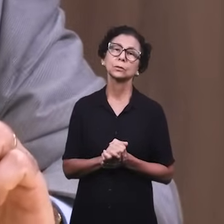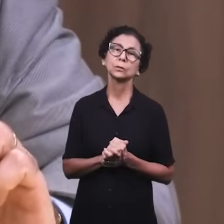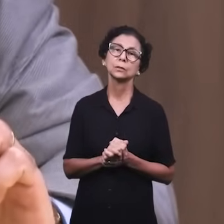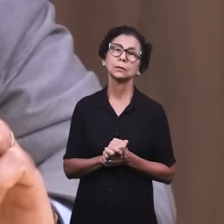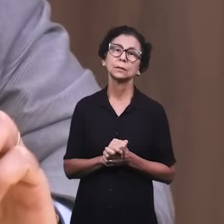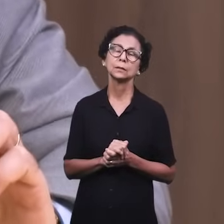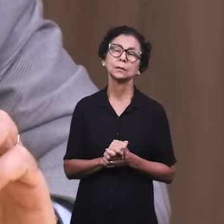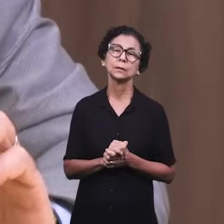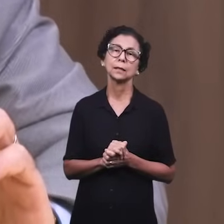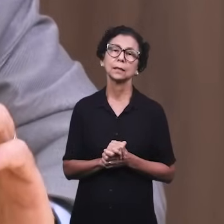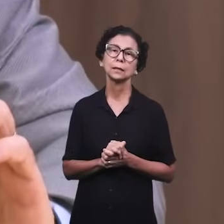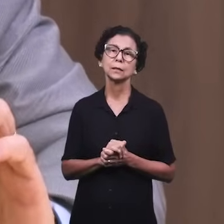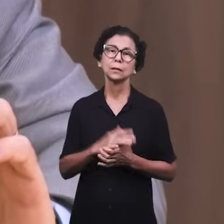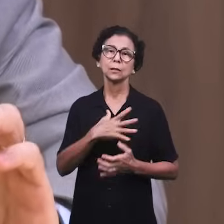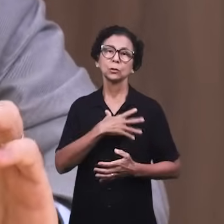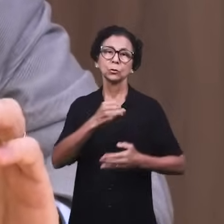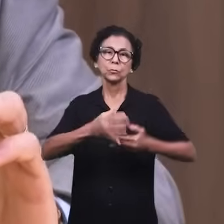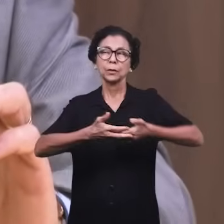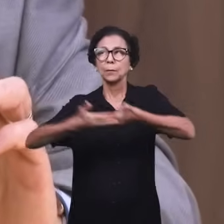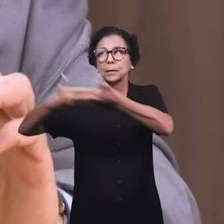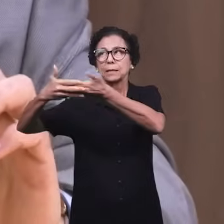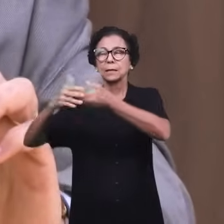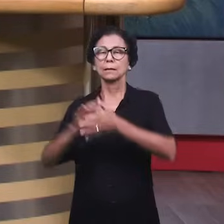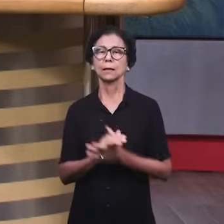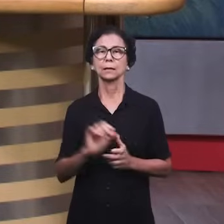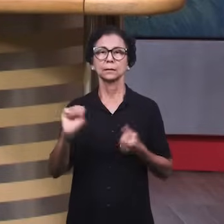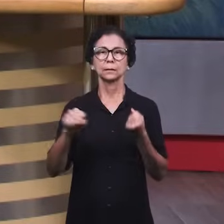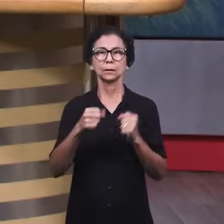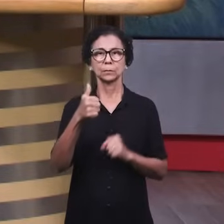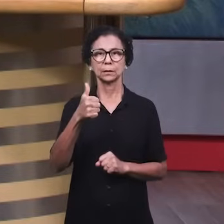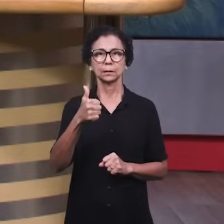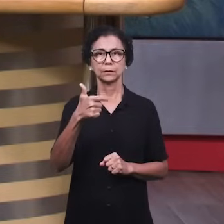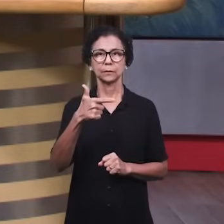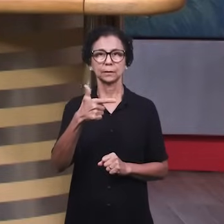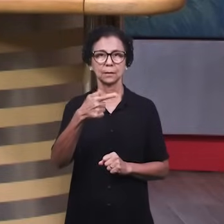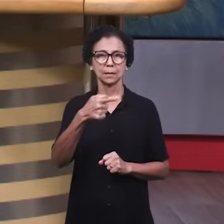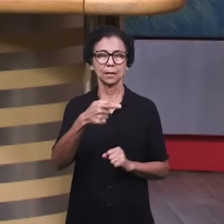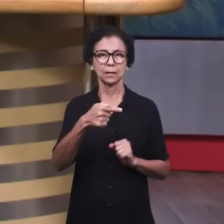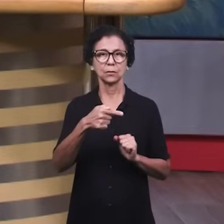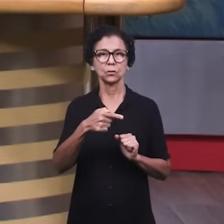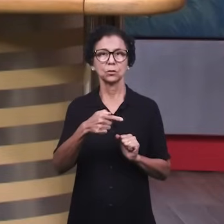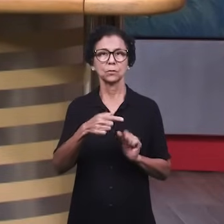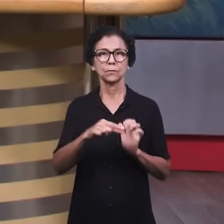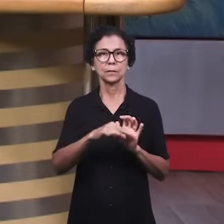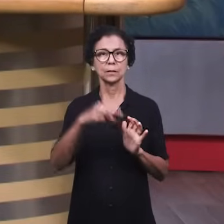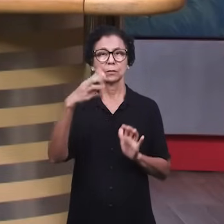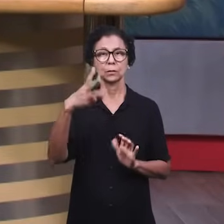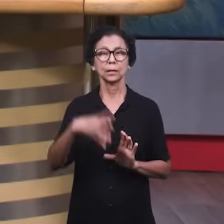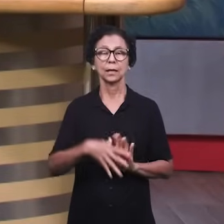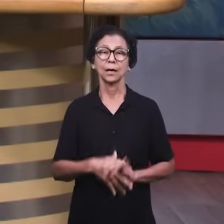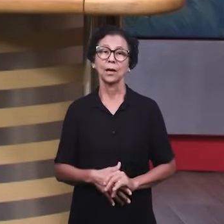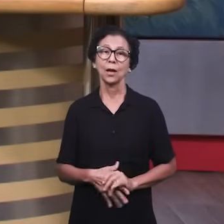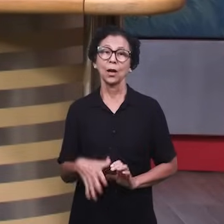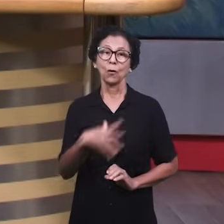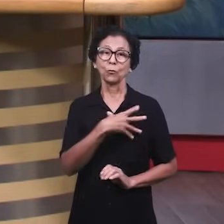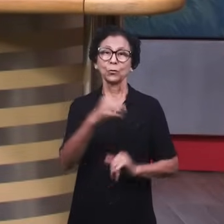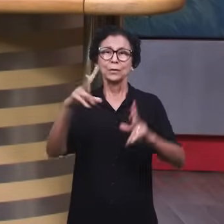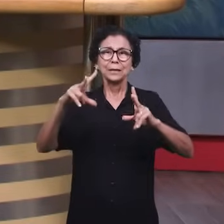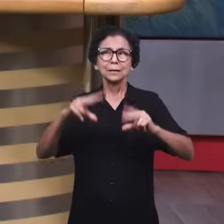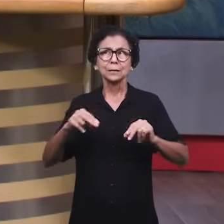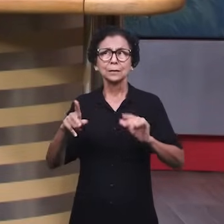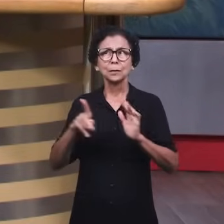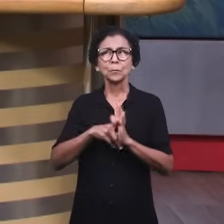o seu filho para apresentação eh Salmo 1273 diz assim Eis que os filhos são herança do Senhor e o fruto do